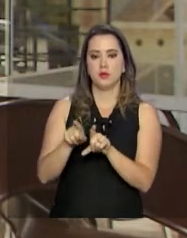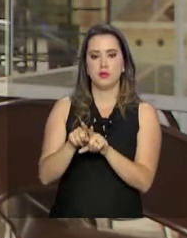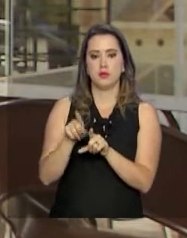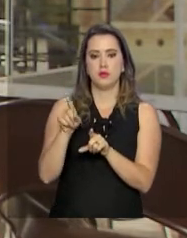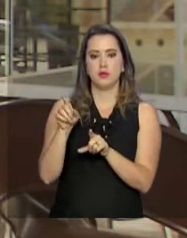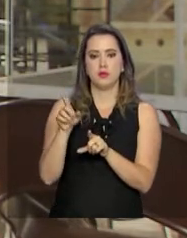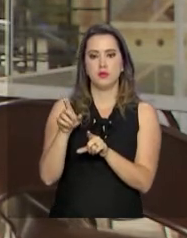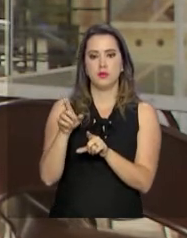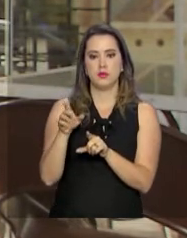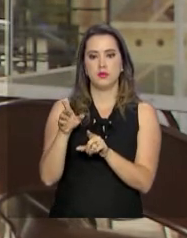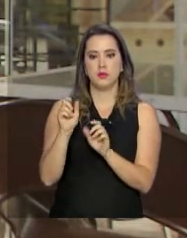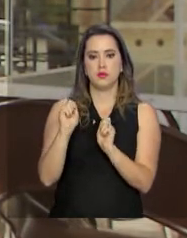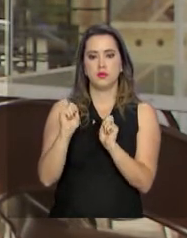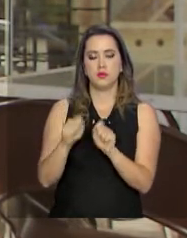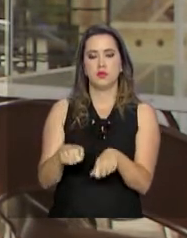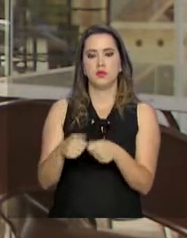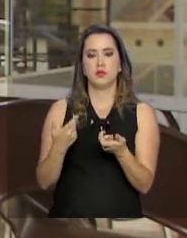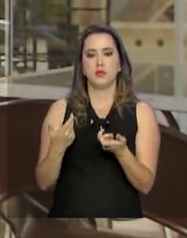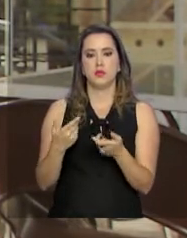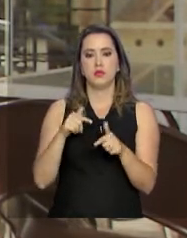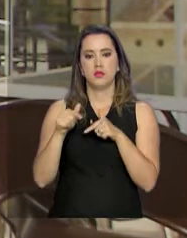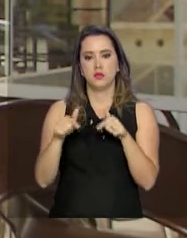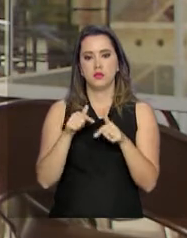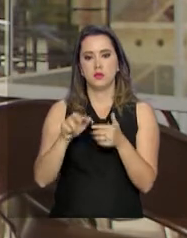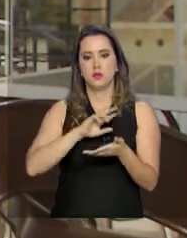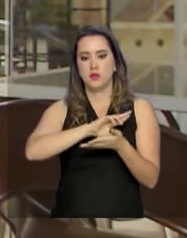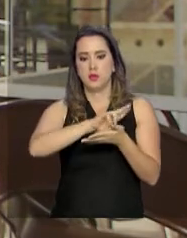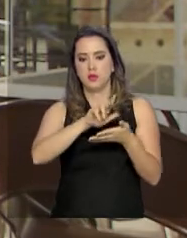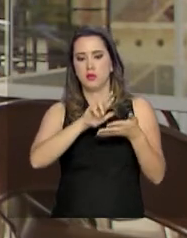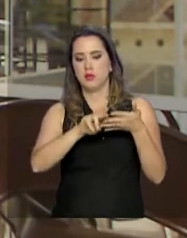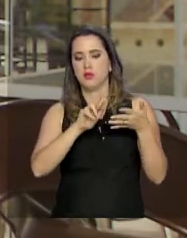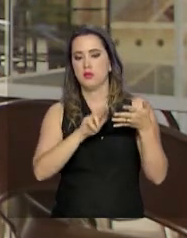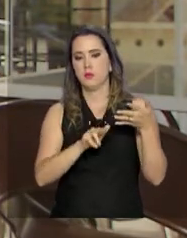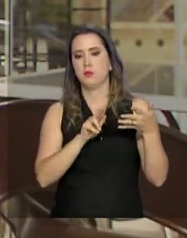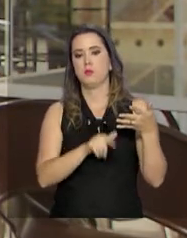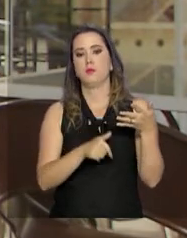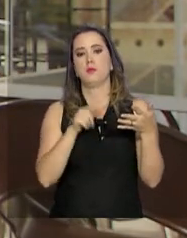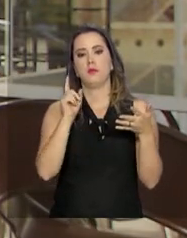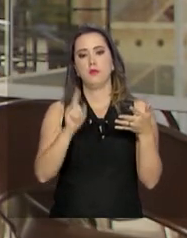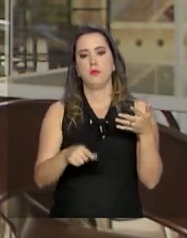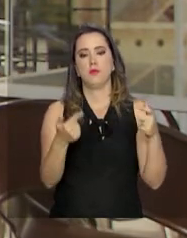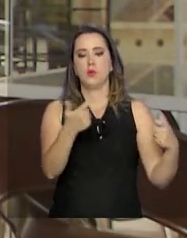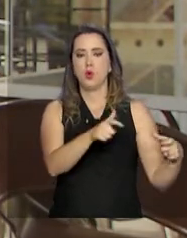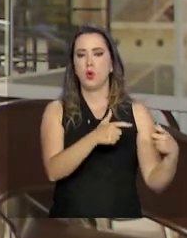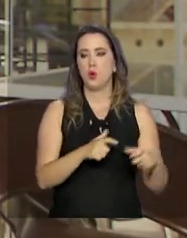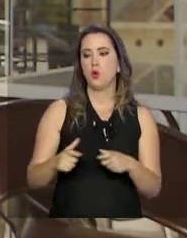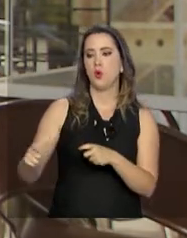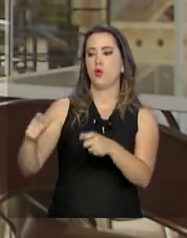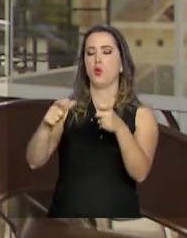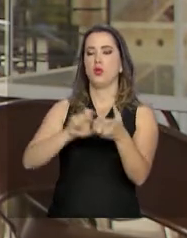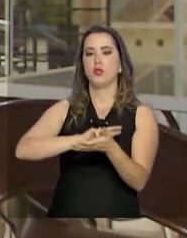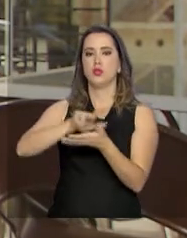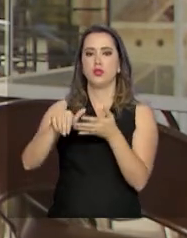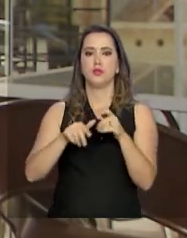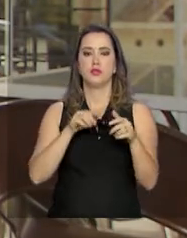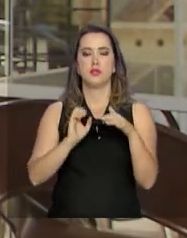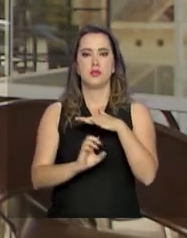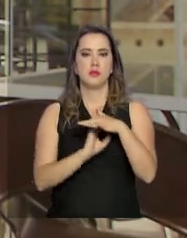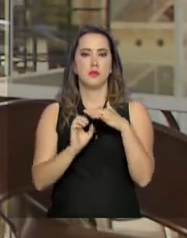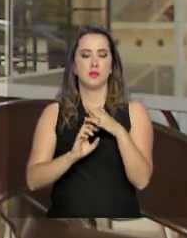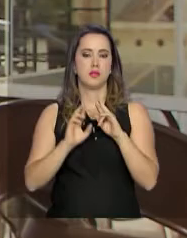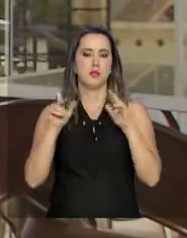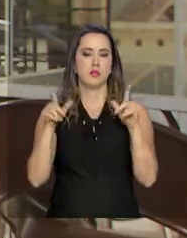fica com a possibilidade de trabalhar em vários e vários outros várias empresas diferentes